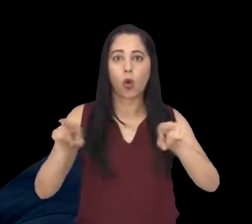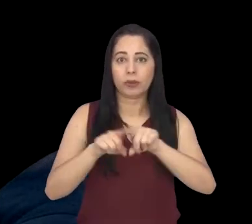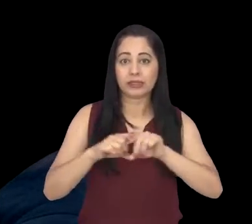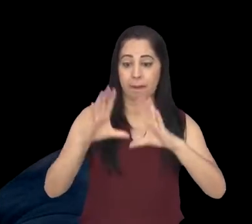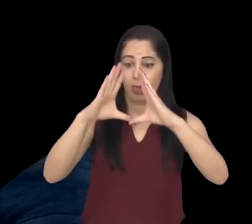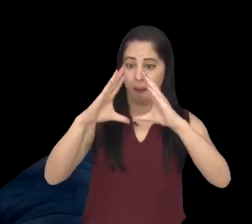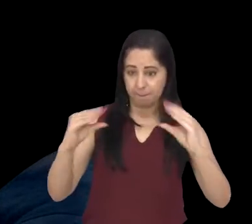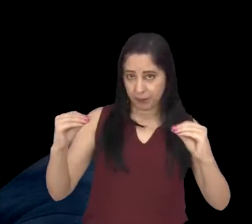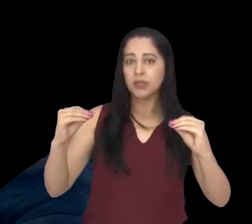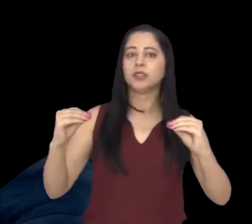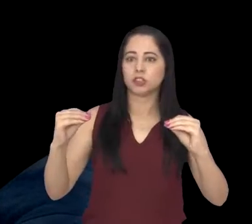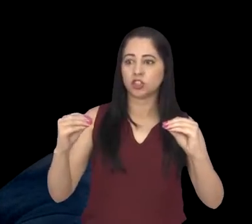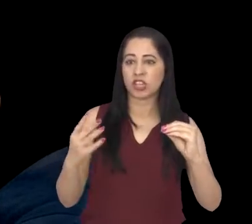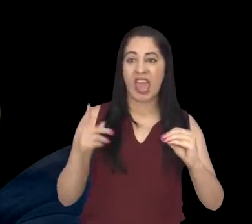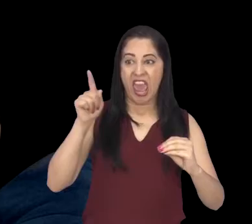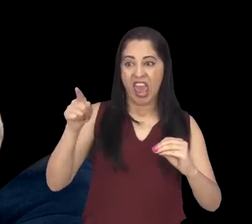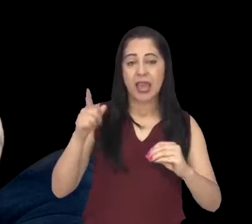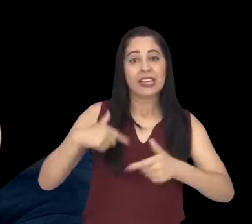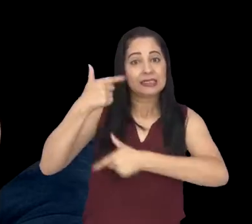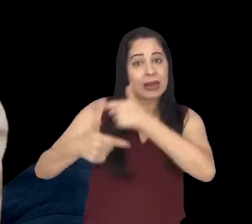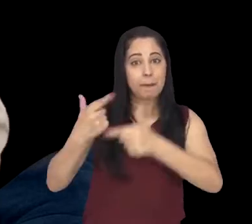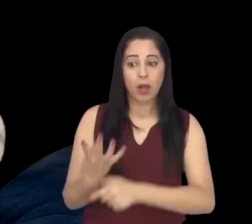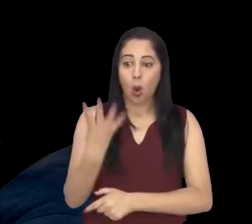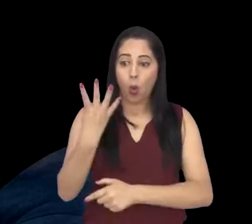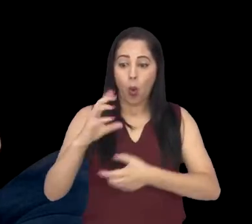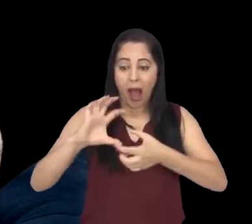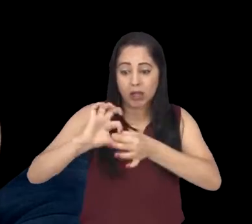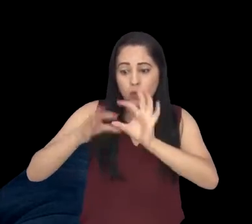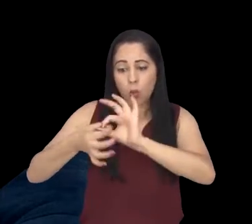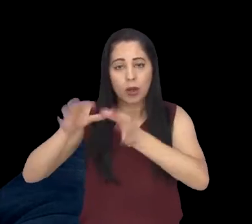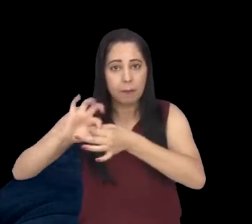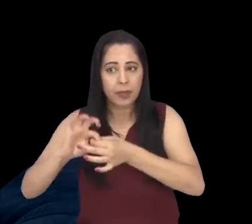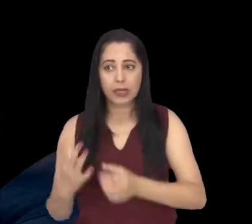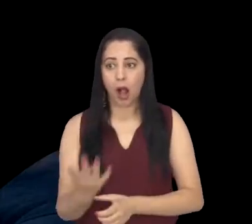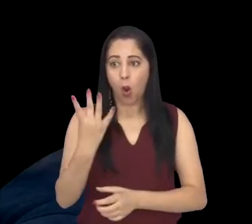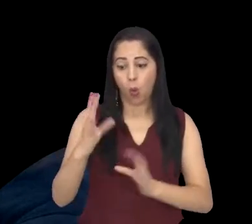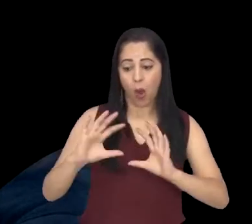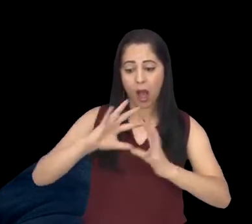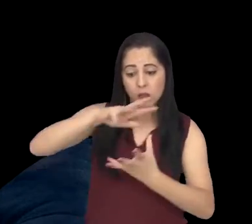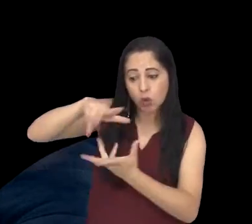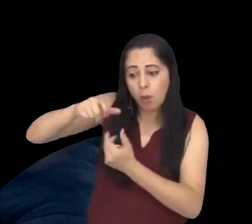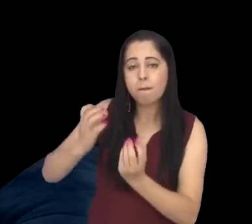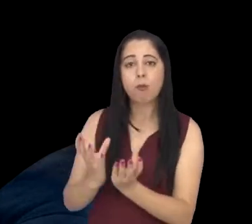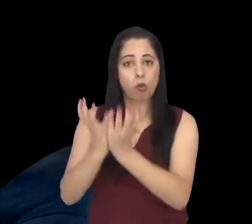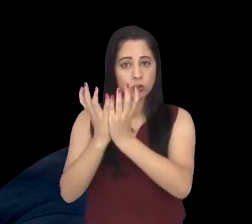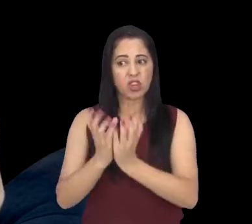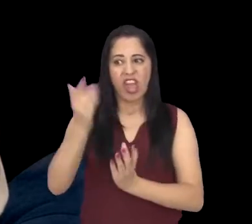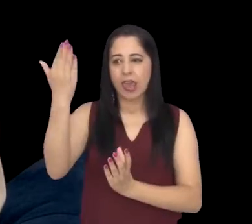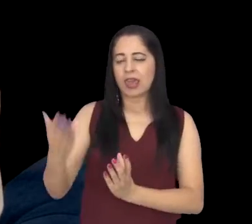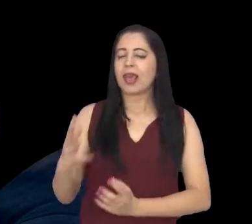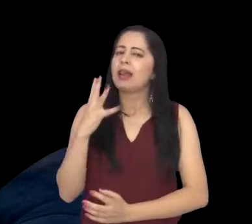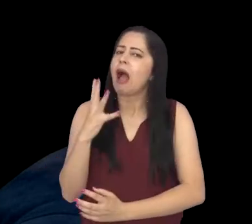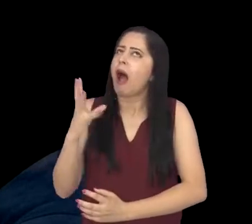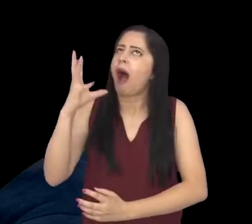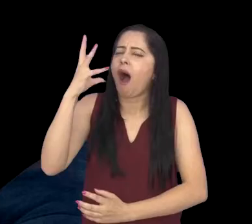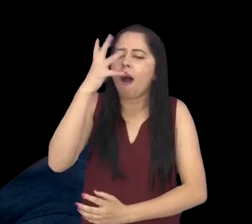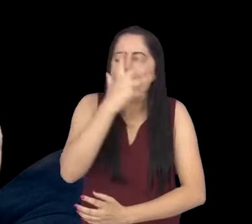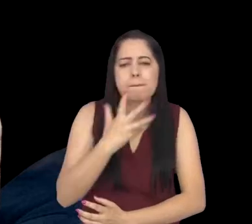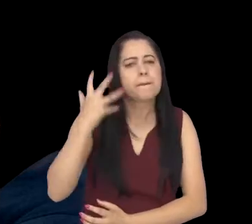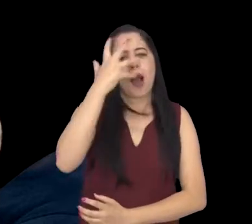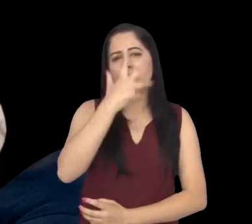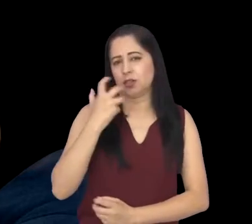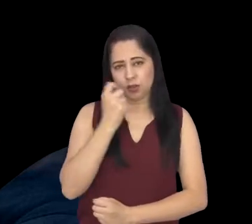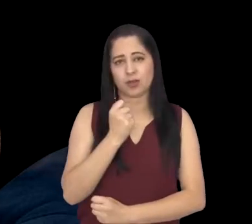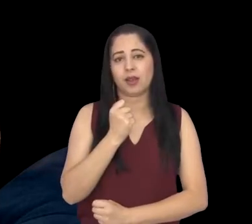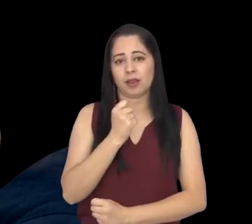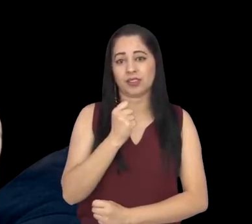de esporte na Band, cobriu 4 Olimpíadas, 4 Copas do Mundo e o seu estilo de texto é uma narrativa apaixonada